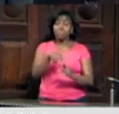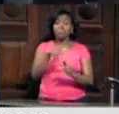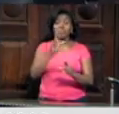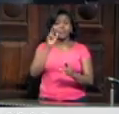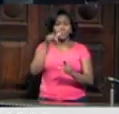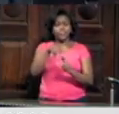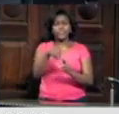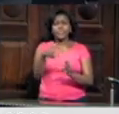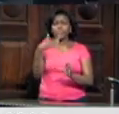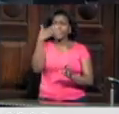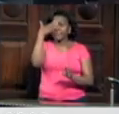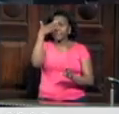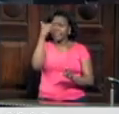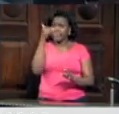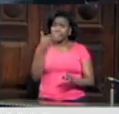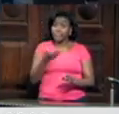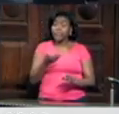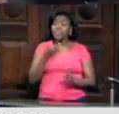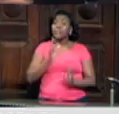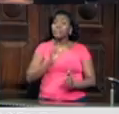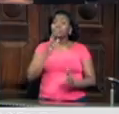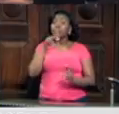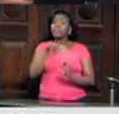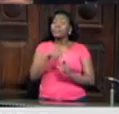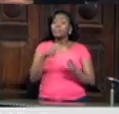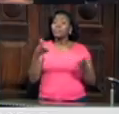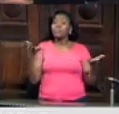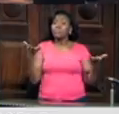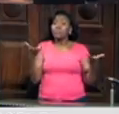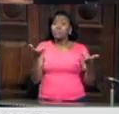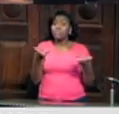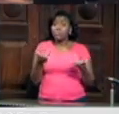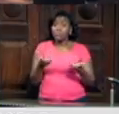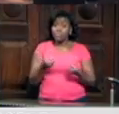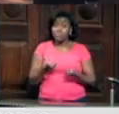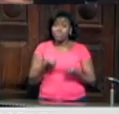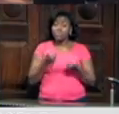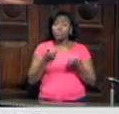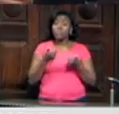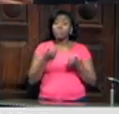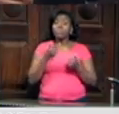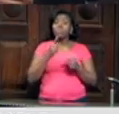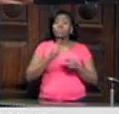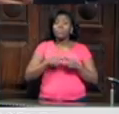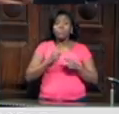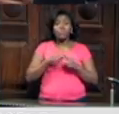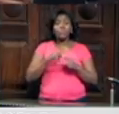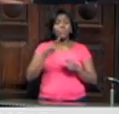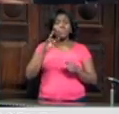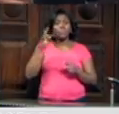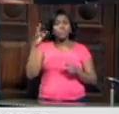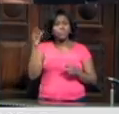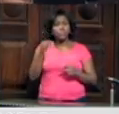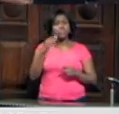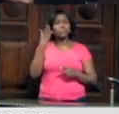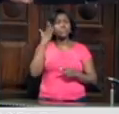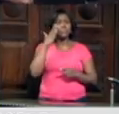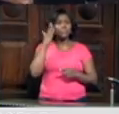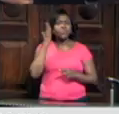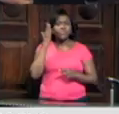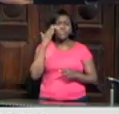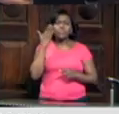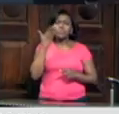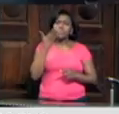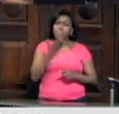sabe disso, mas é uma referência de qualidade, porque todos realmente sabemos o quanto